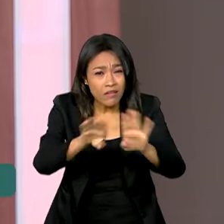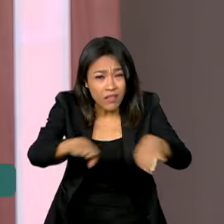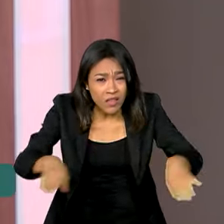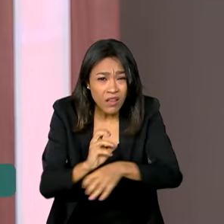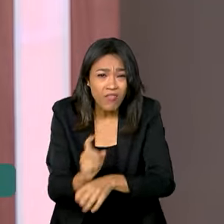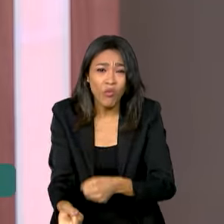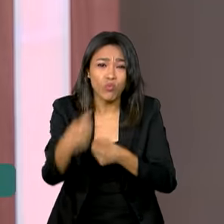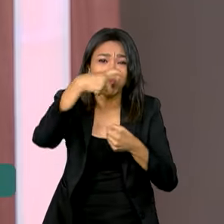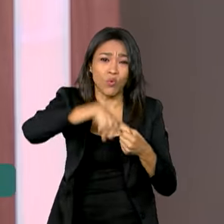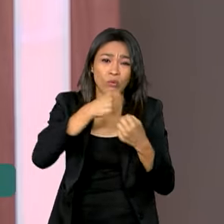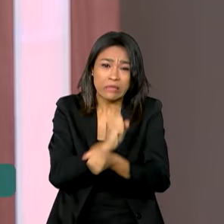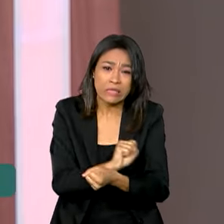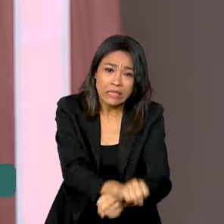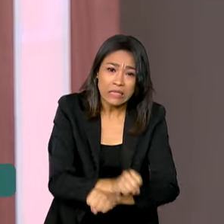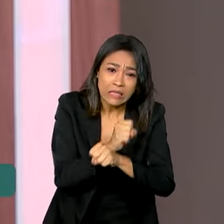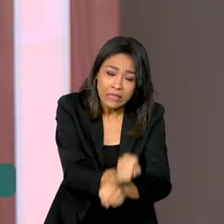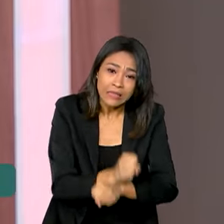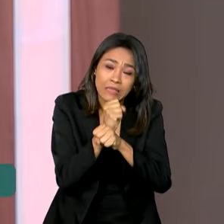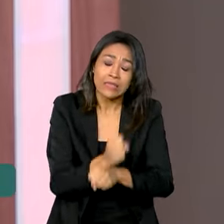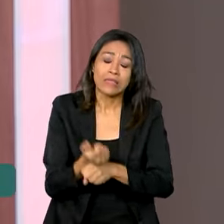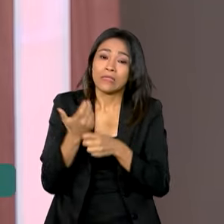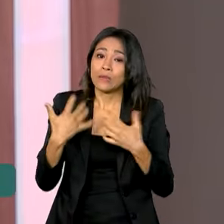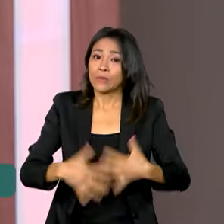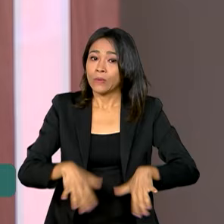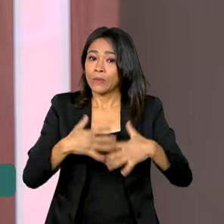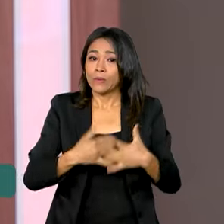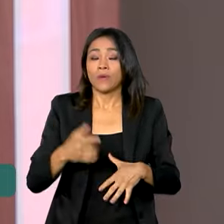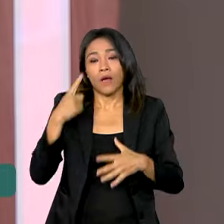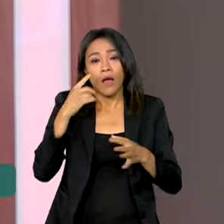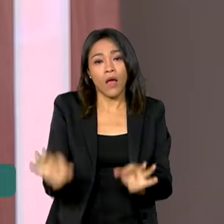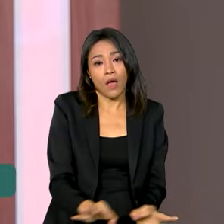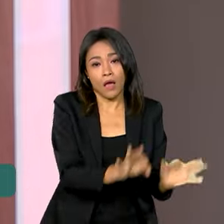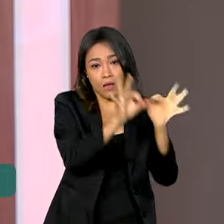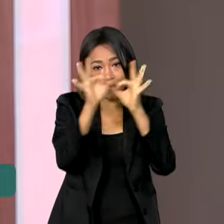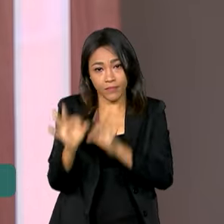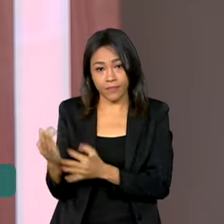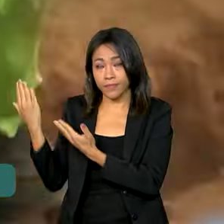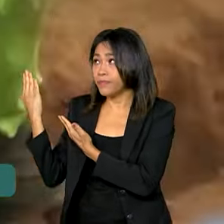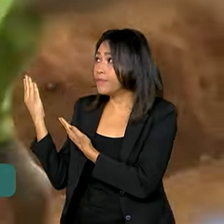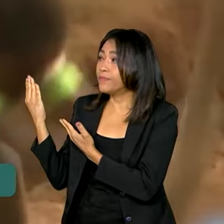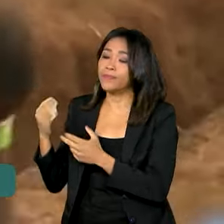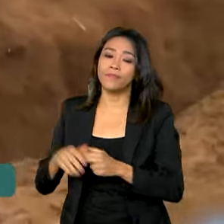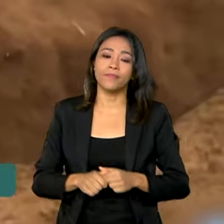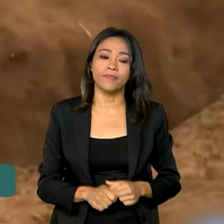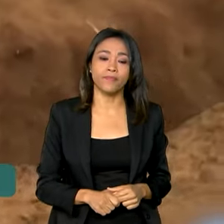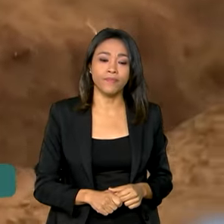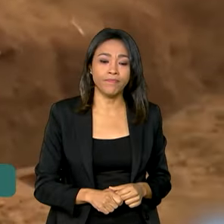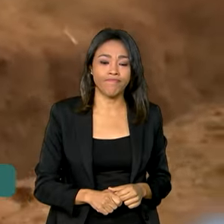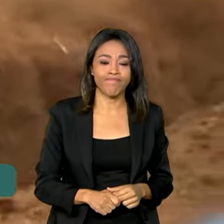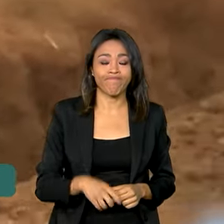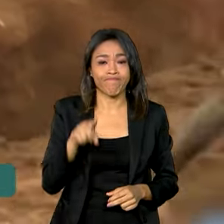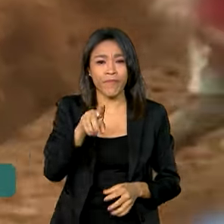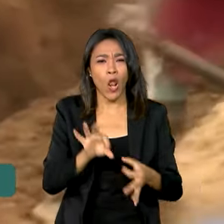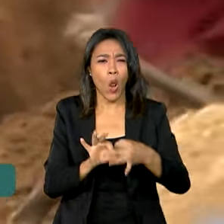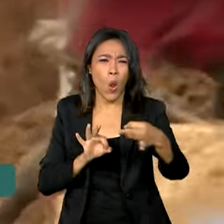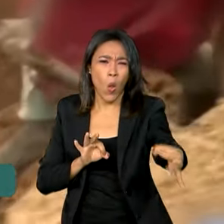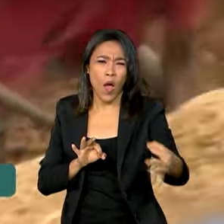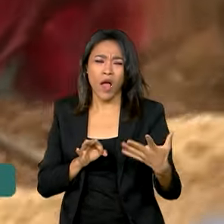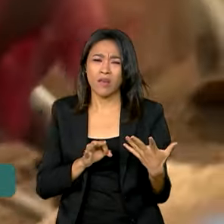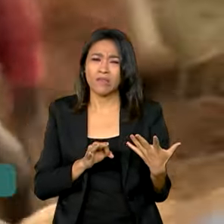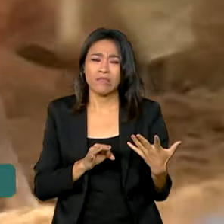chegou ao menor nível da série histórica. A reportagem é de Pablo Mundim. Longe da escola